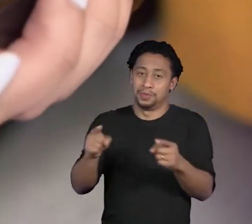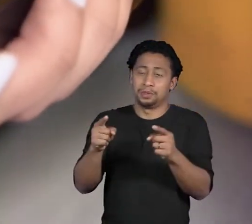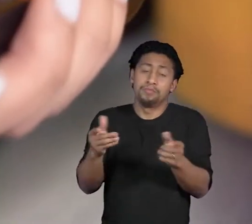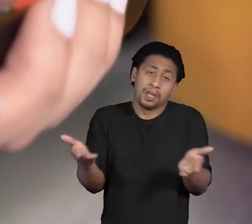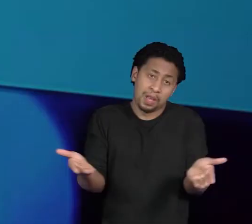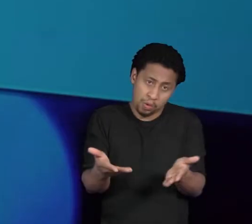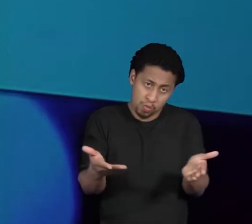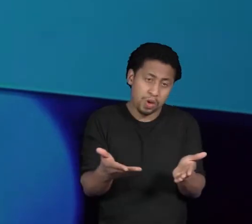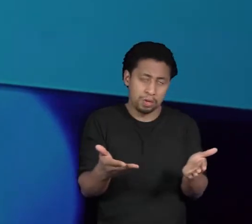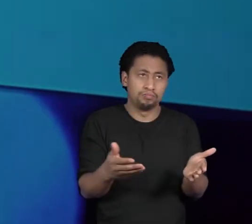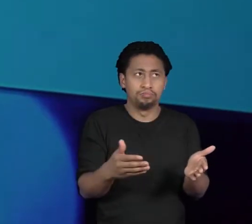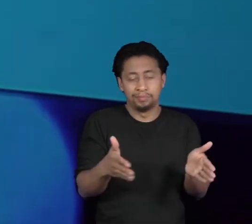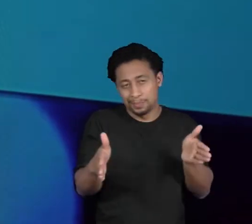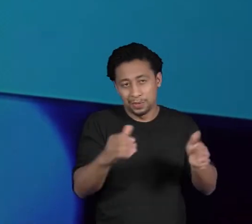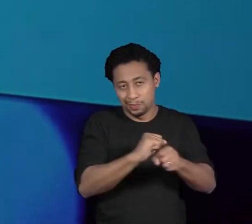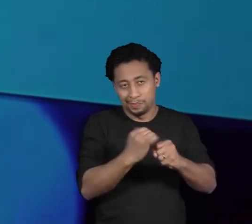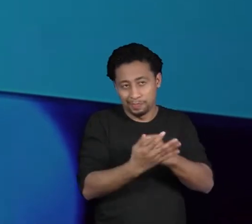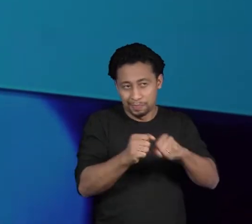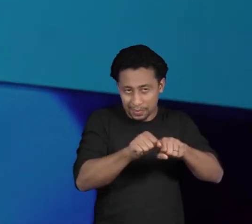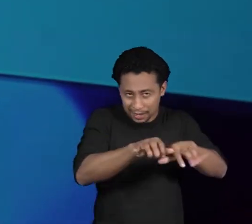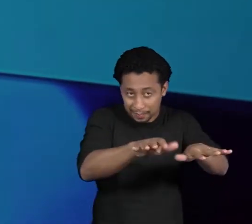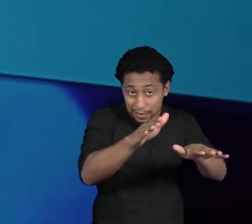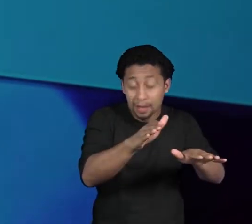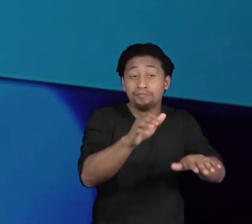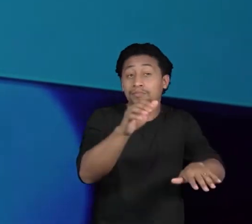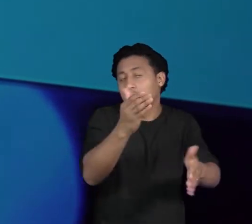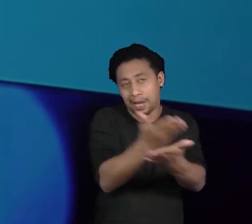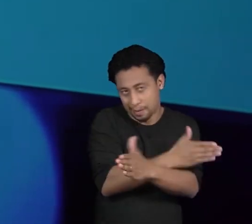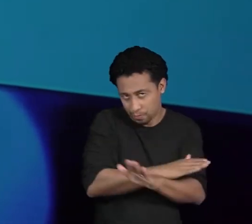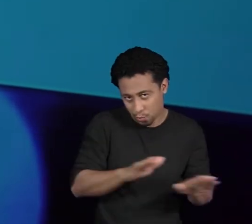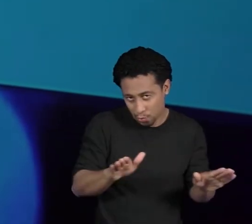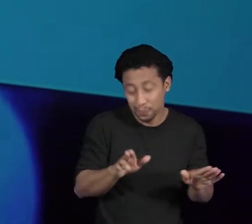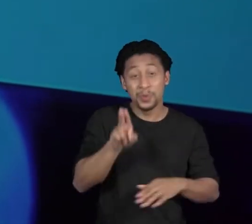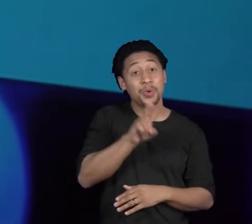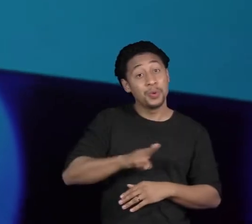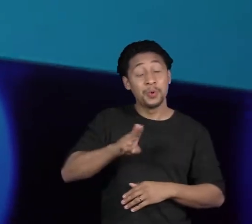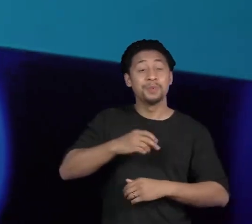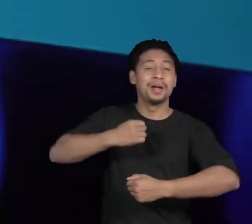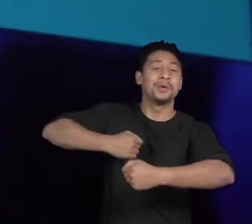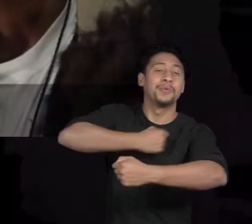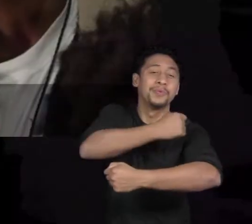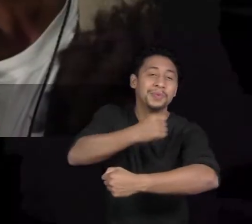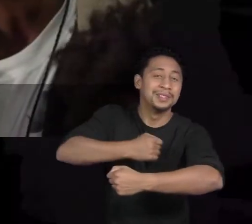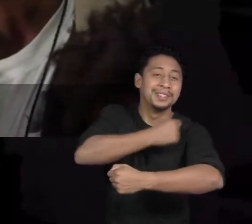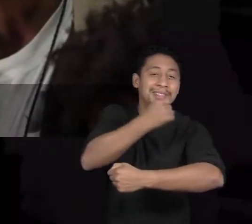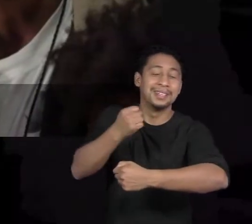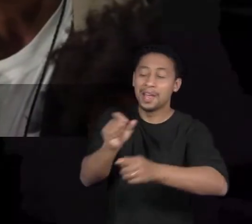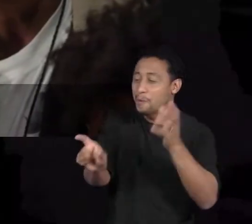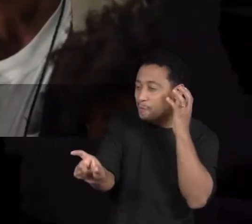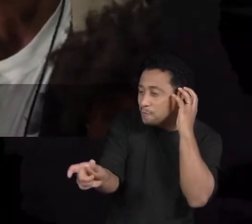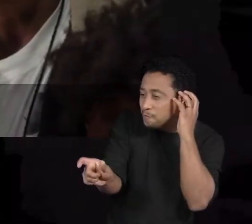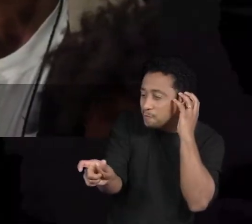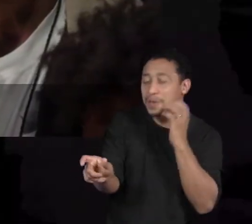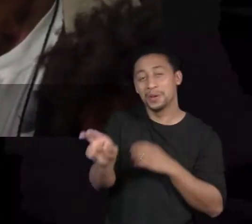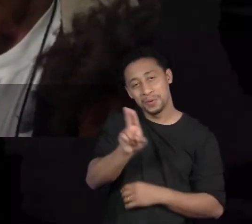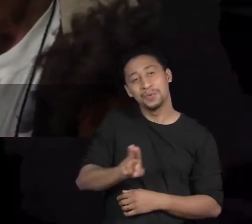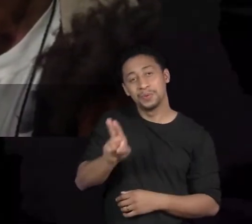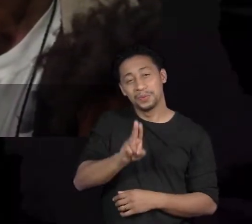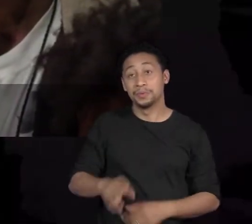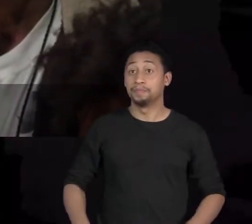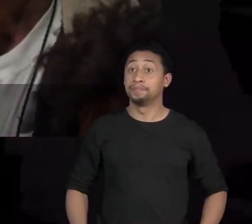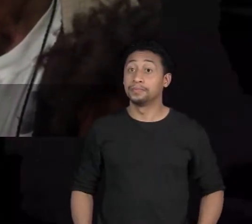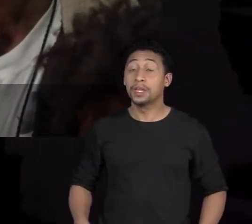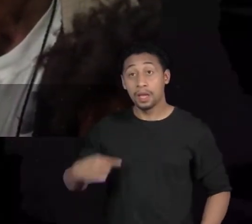do carro, quando a gente estava no caminho, no trânsito para algum lugar, viajando, e no banho. Sempre escutei muita música no